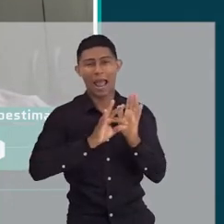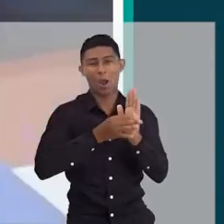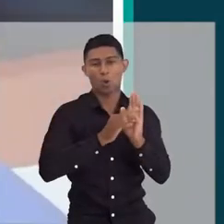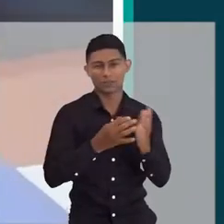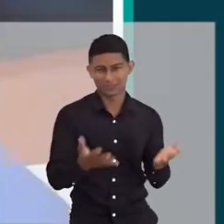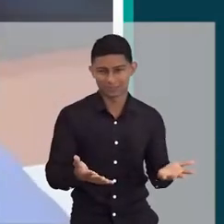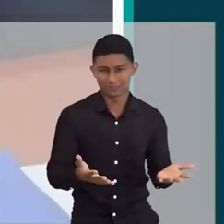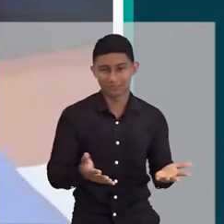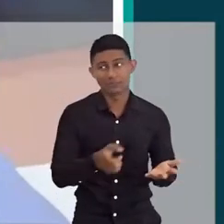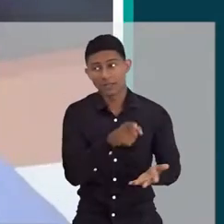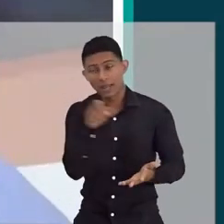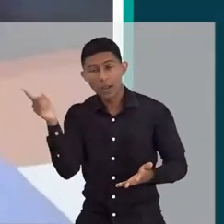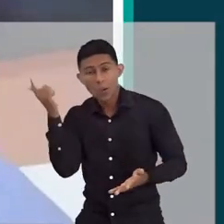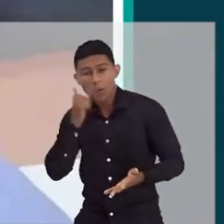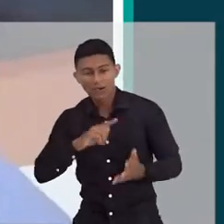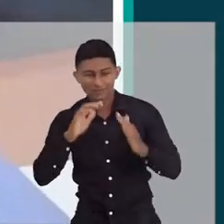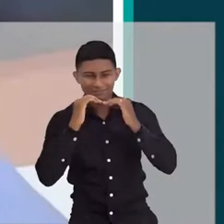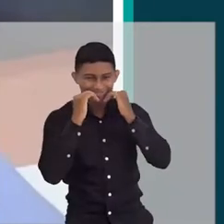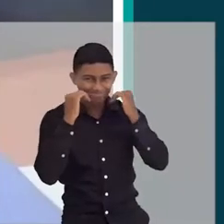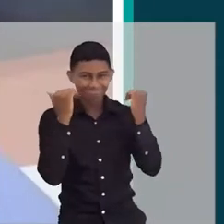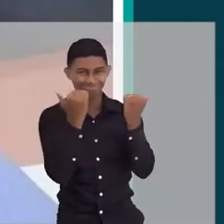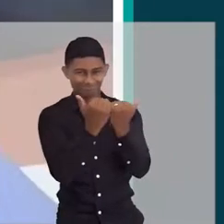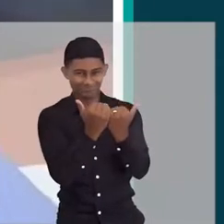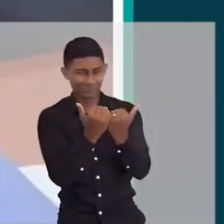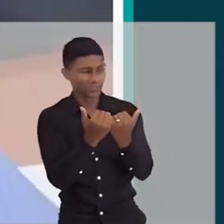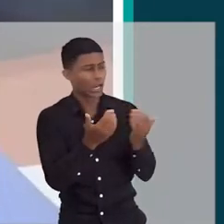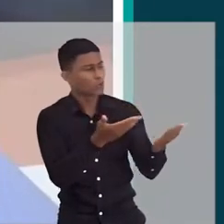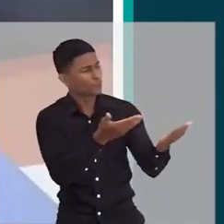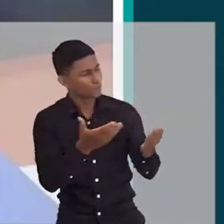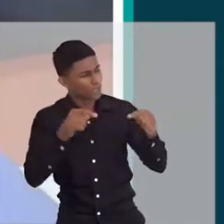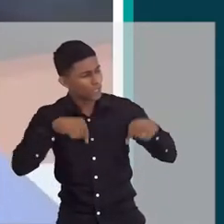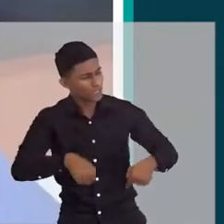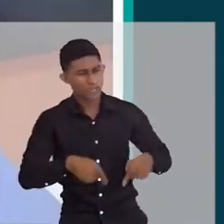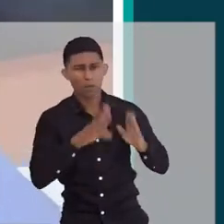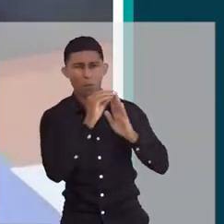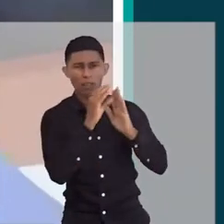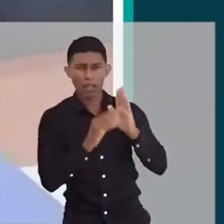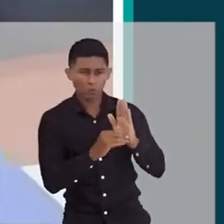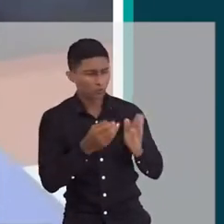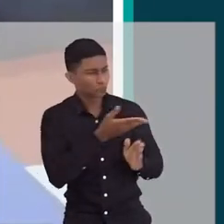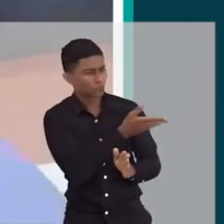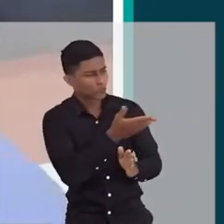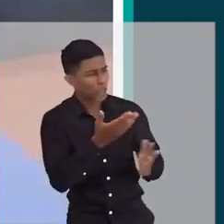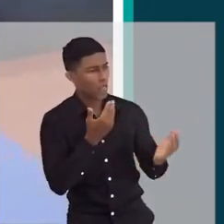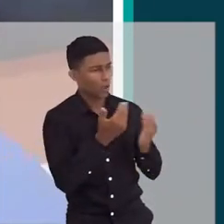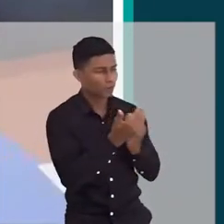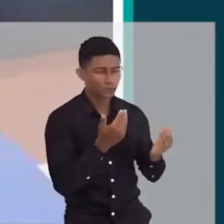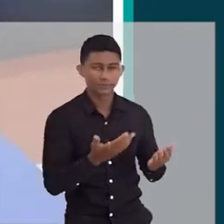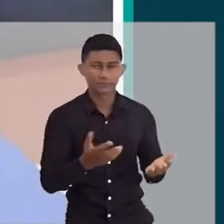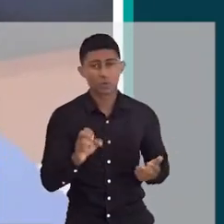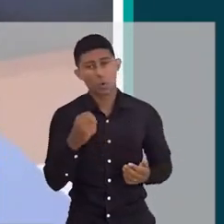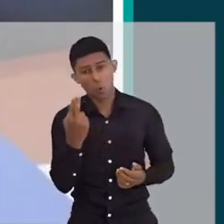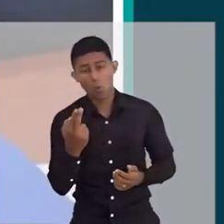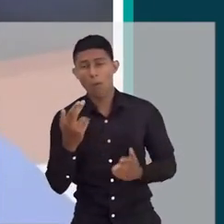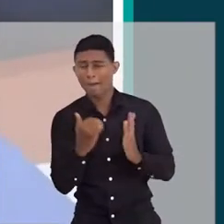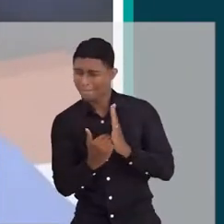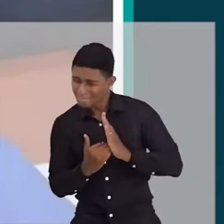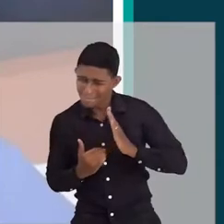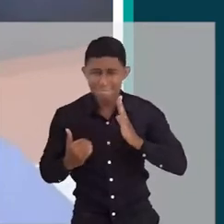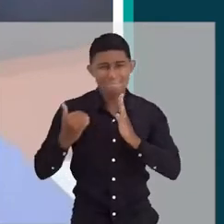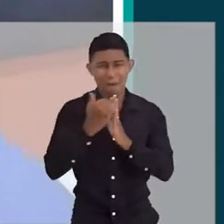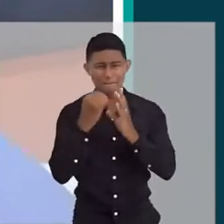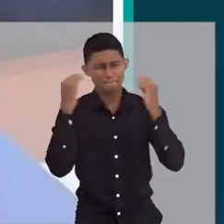ou eles engajam sua comunidade chamando para o conteúdo, ou eles continuam produzindo. A gente não